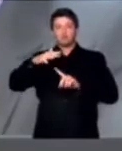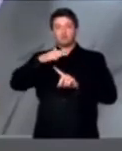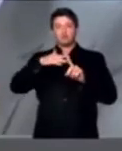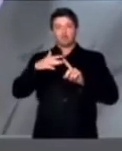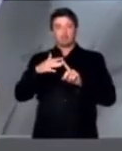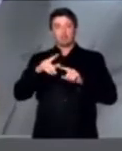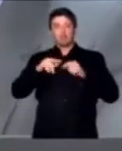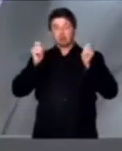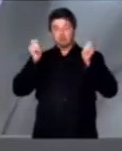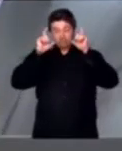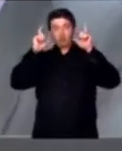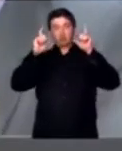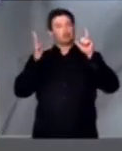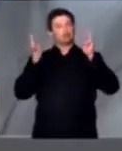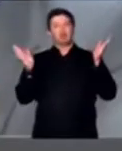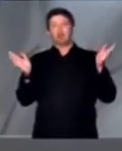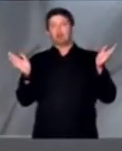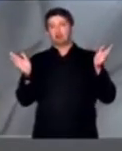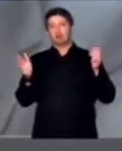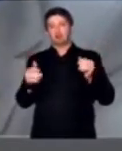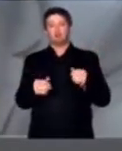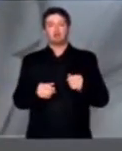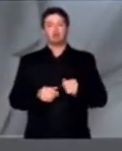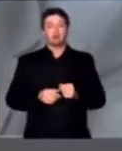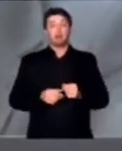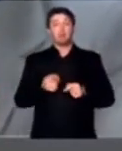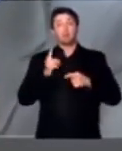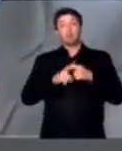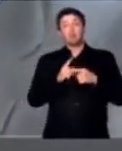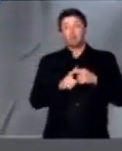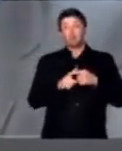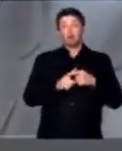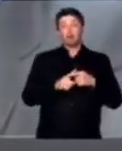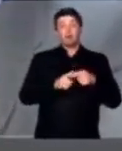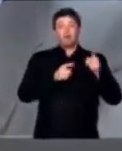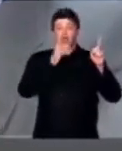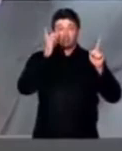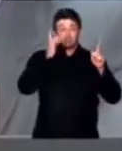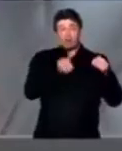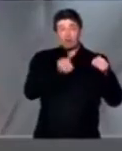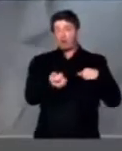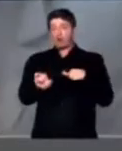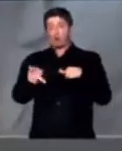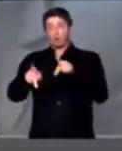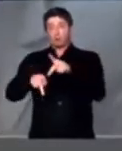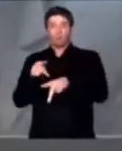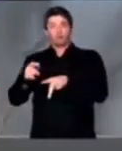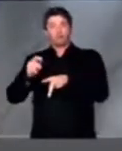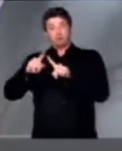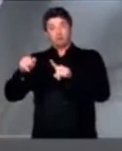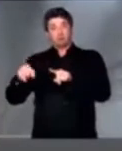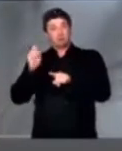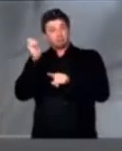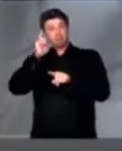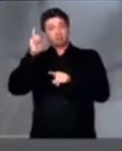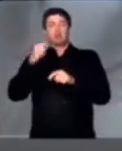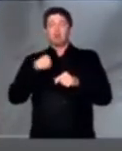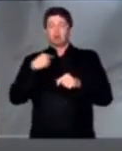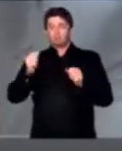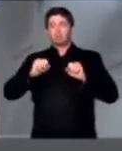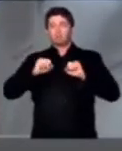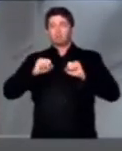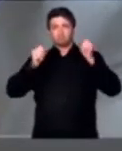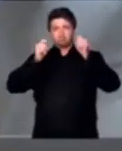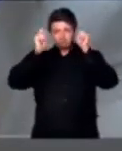perplexa que acordada já está para o engano que lhe foi imposto. Eu fico perplexo e encerro falando da minha